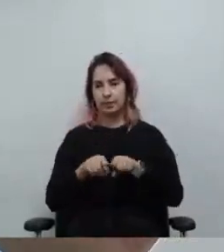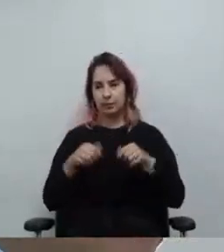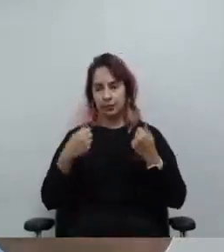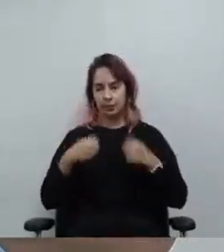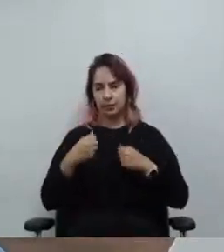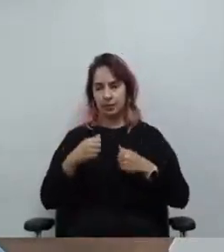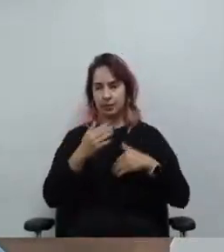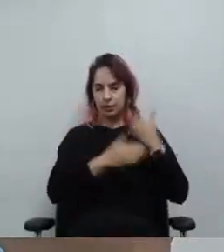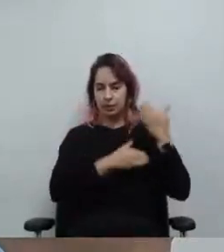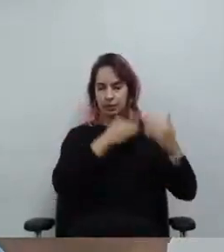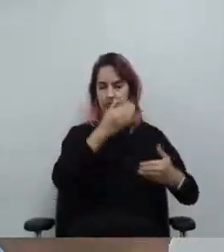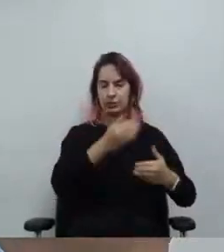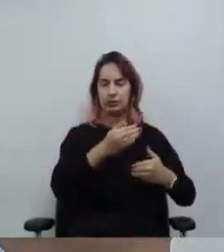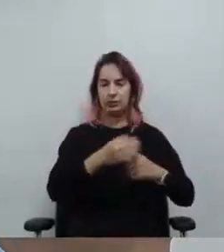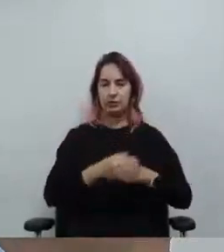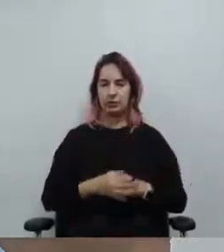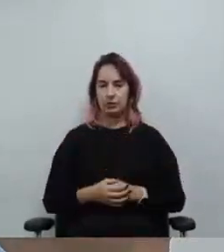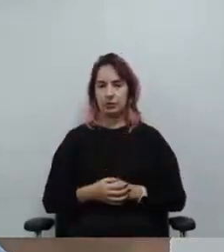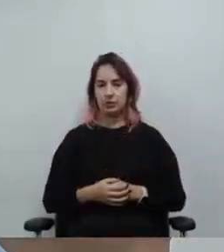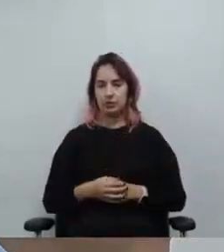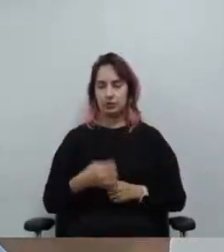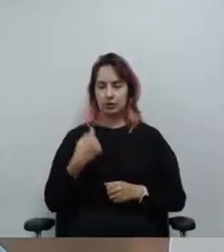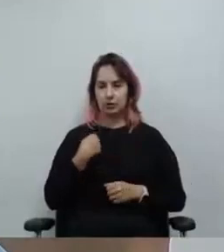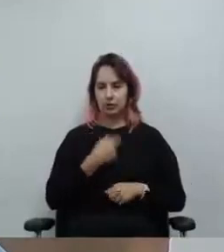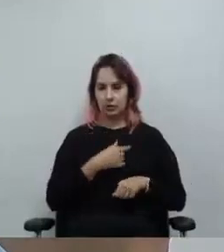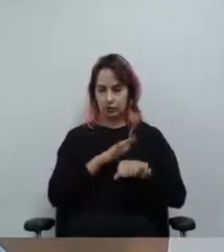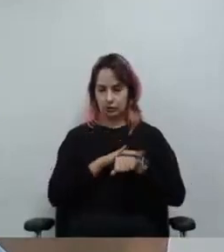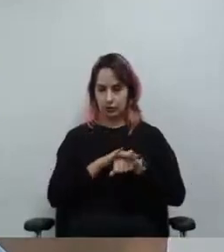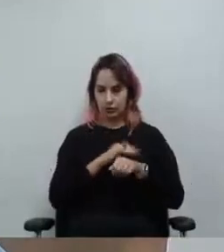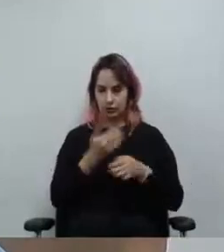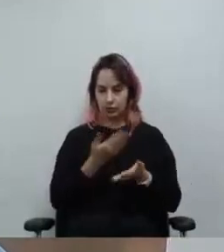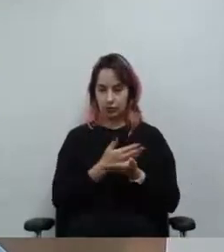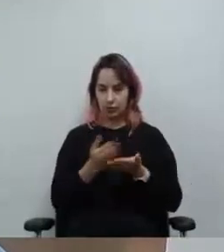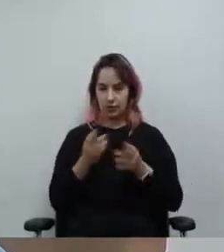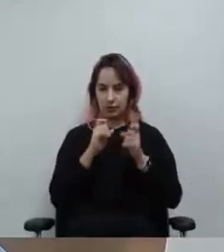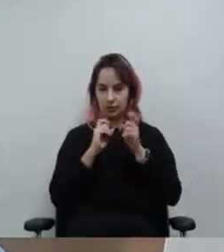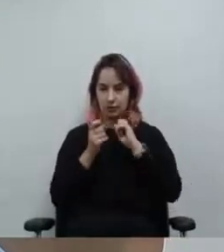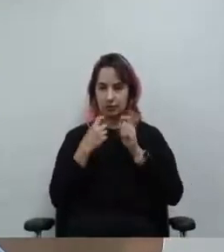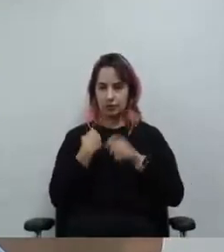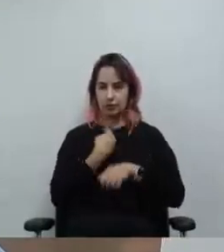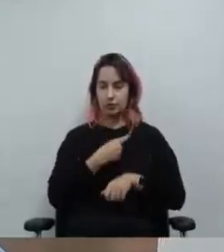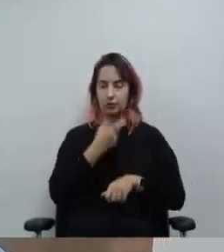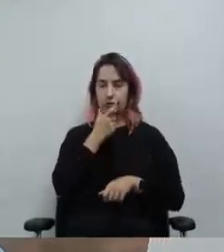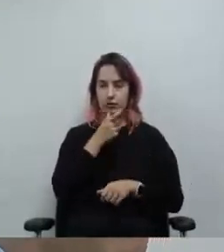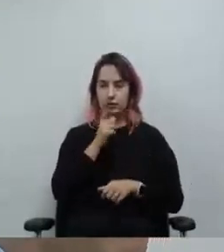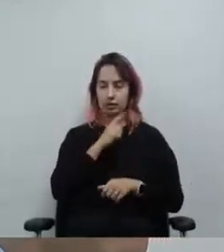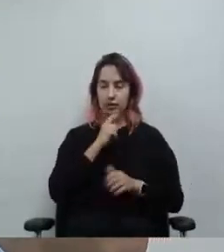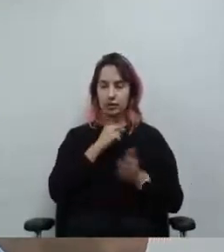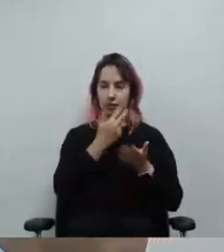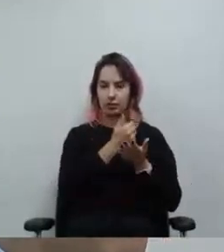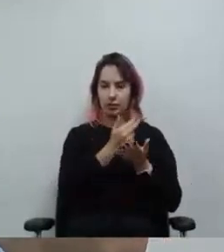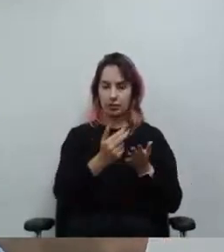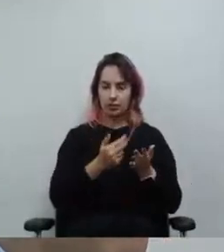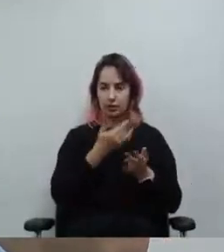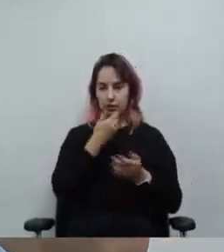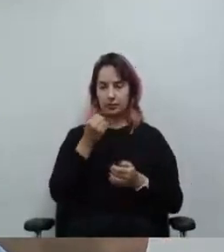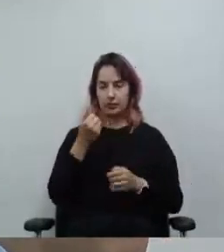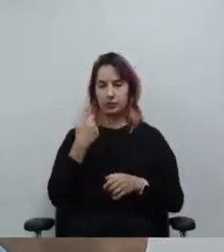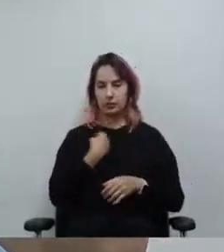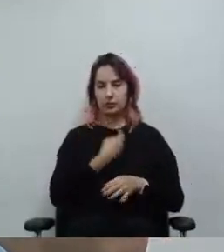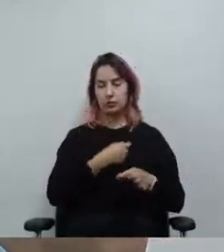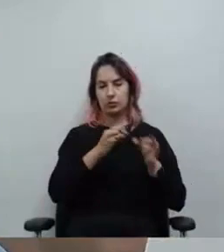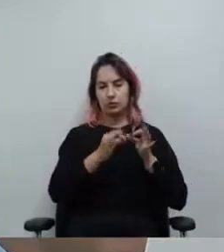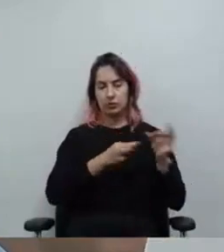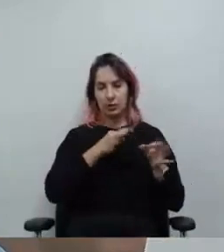de avanço aí, para, como a gente conversou com vocês no início da sessão, para que a gente consiga ter um desenho melhor, né, do nosso